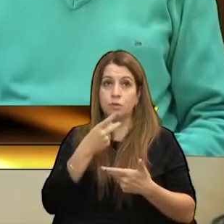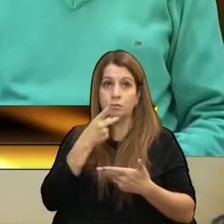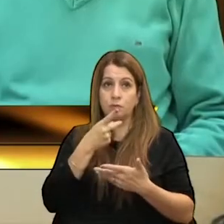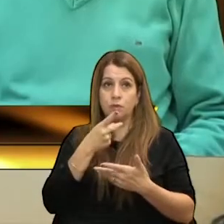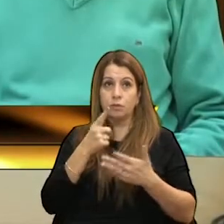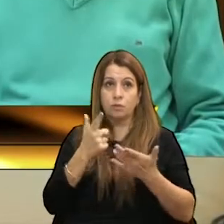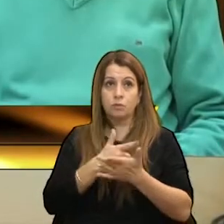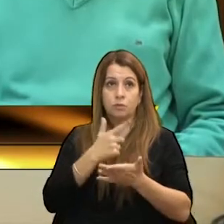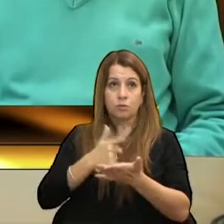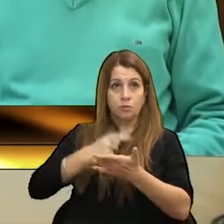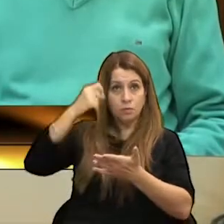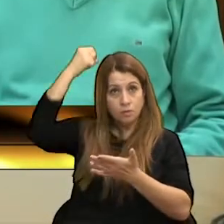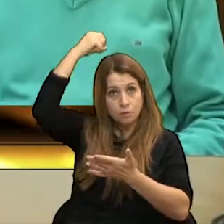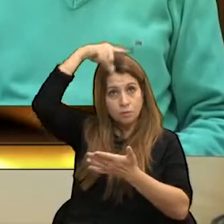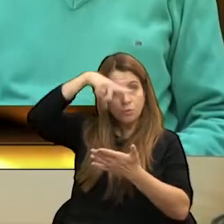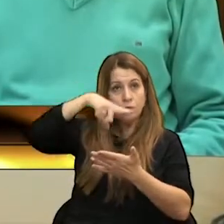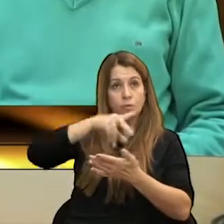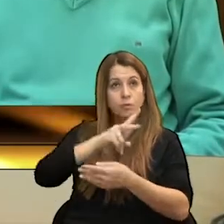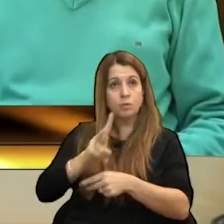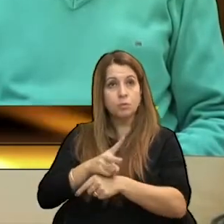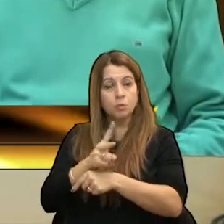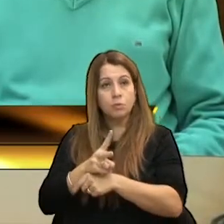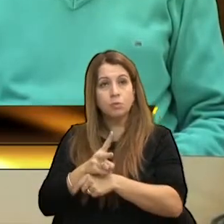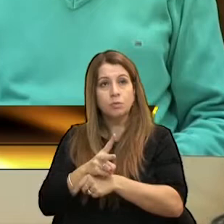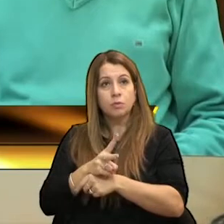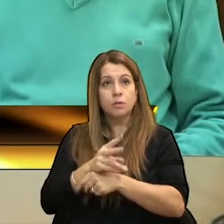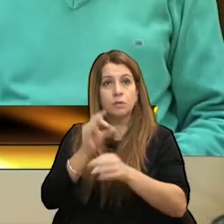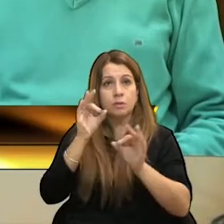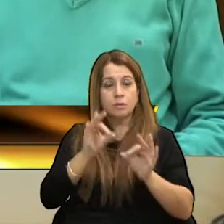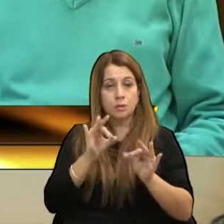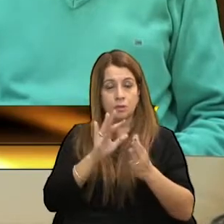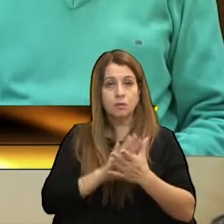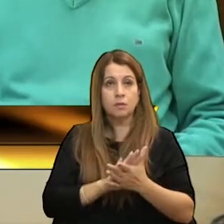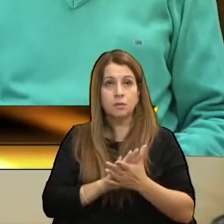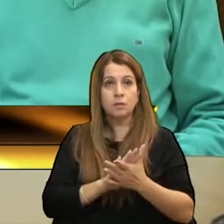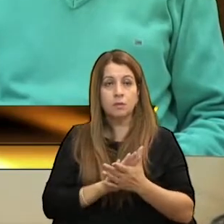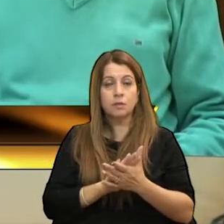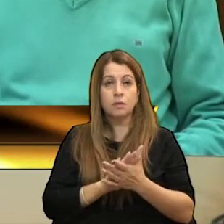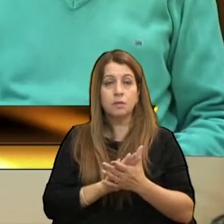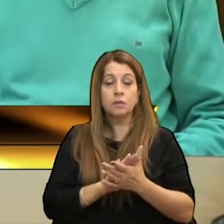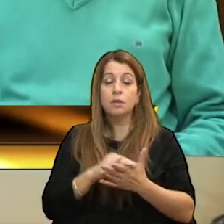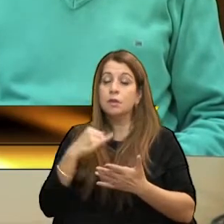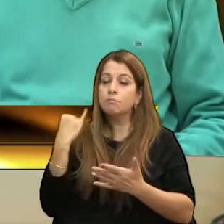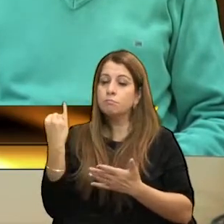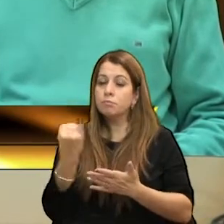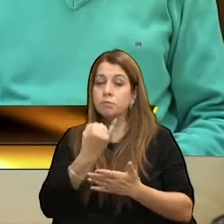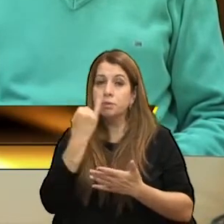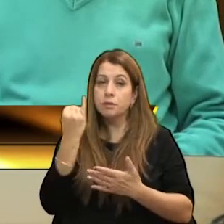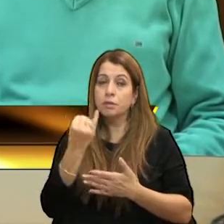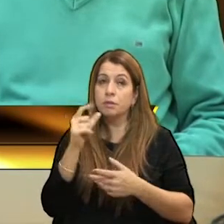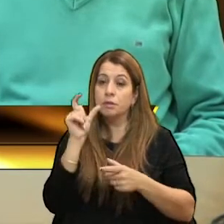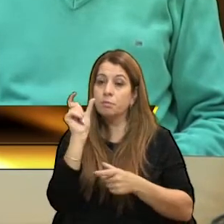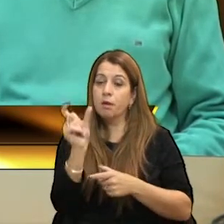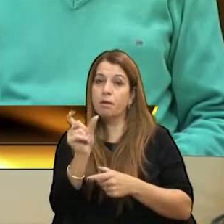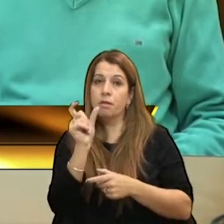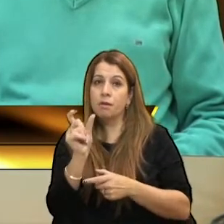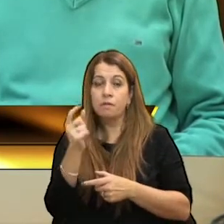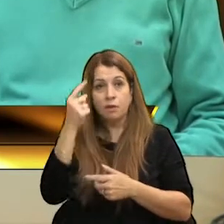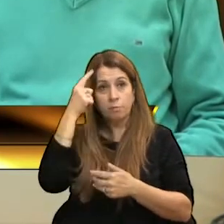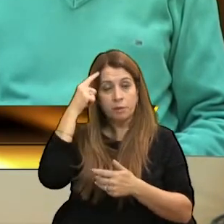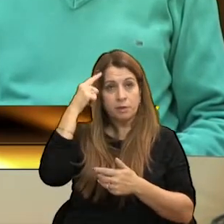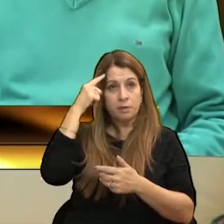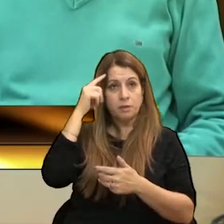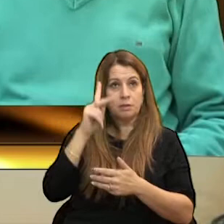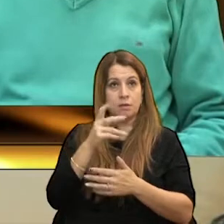dos Espíritos, fomos buscar a precisão, a riqueza da palavra no pensamento